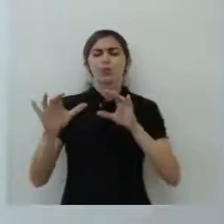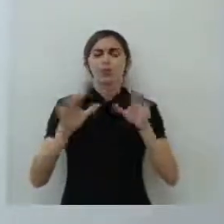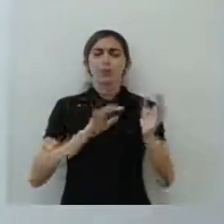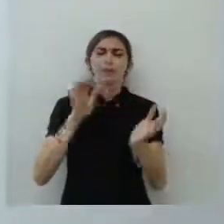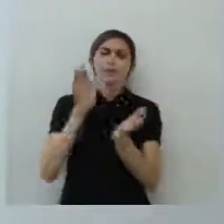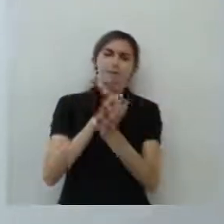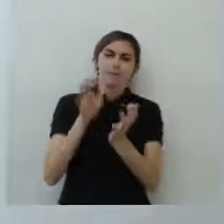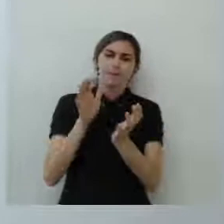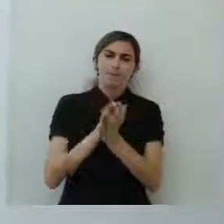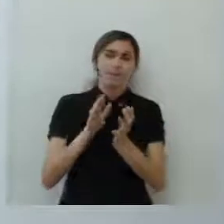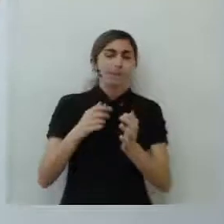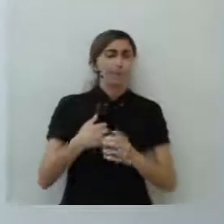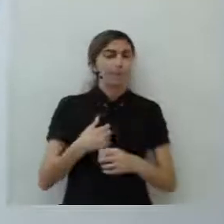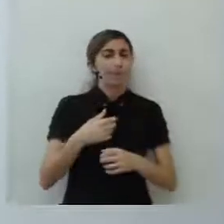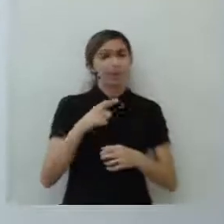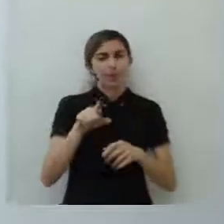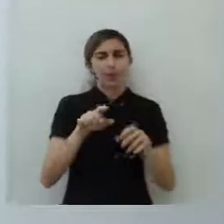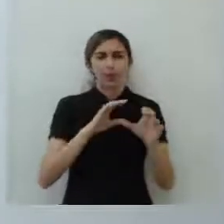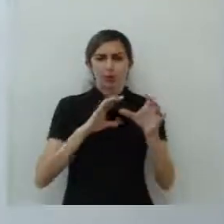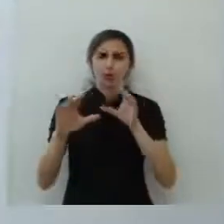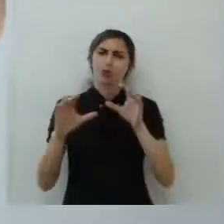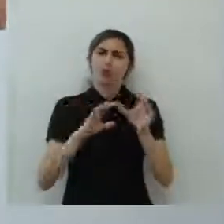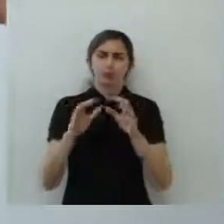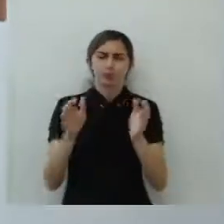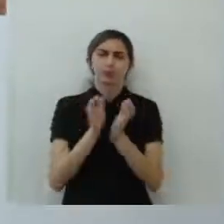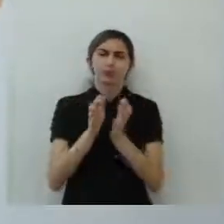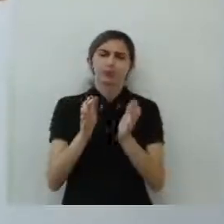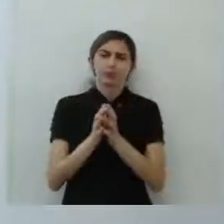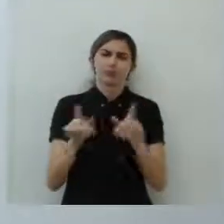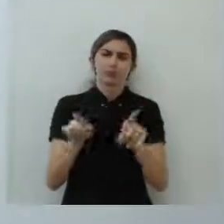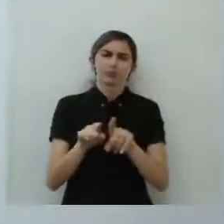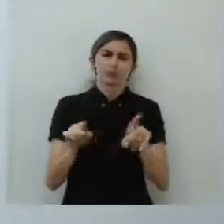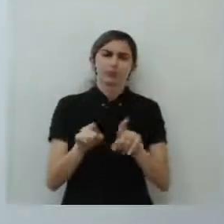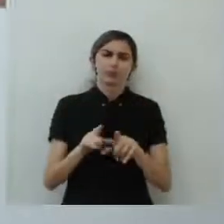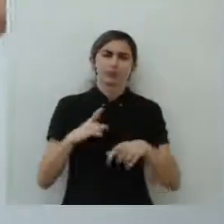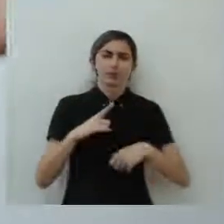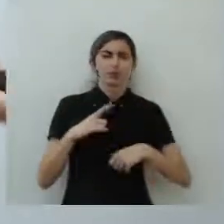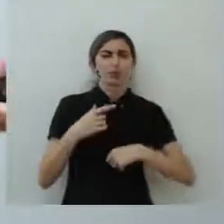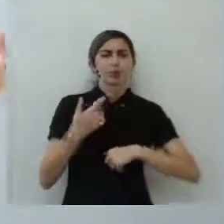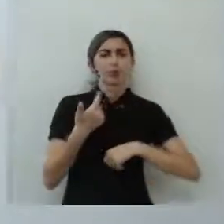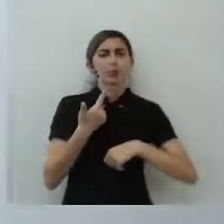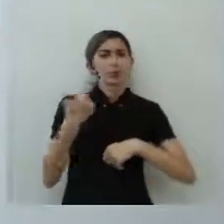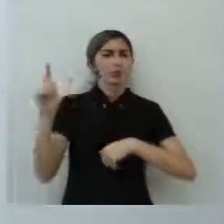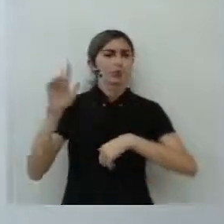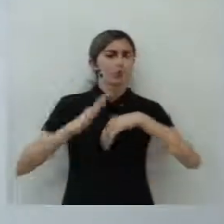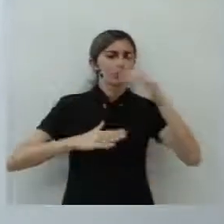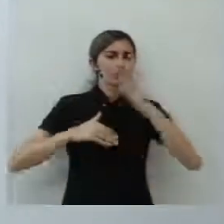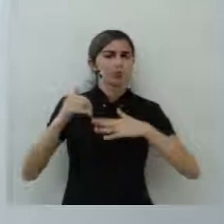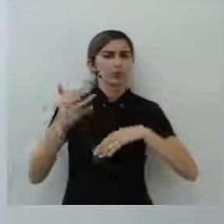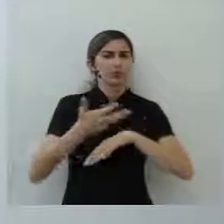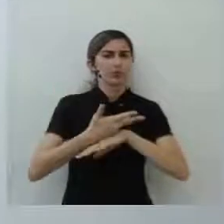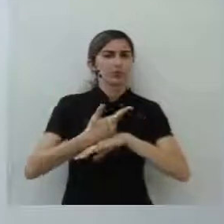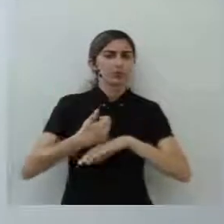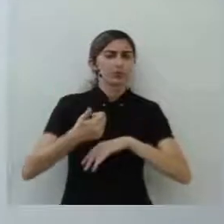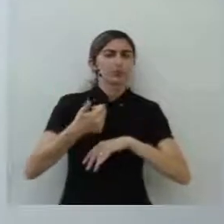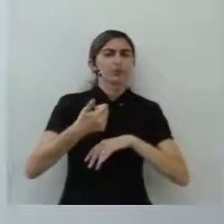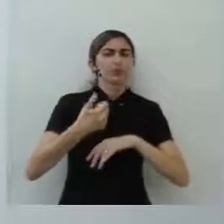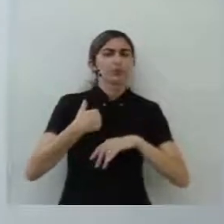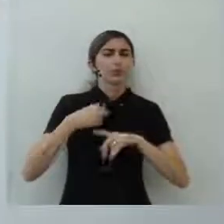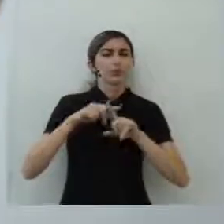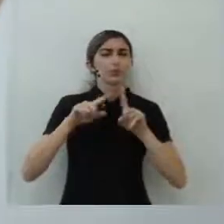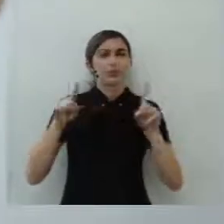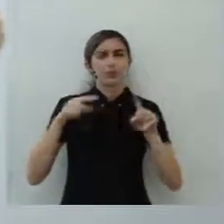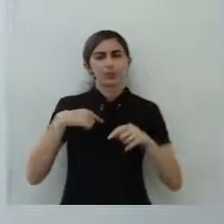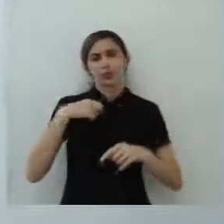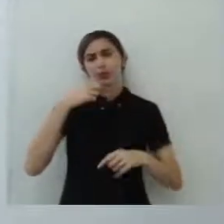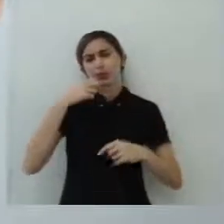Pernambucano. Além de ser um grande comunicador, ele também desenvolveu outras habilidades, mas ele se notabilizou por ser um